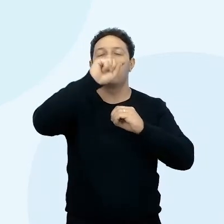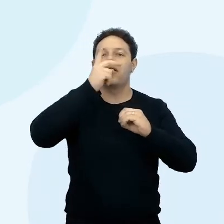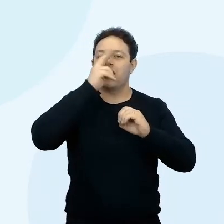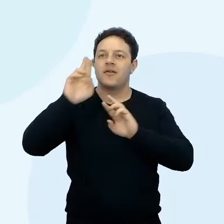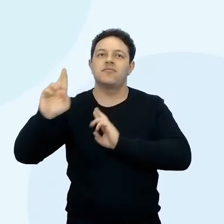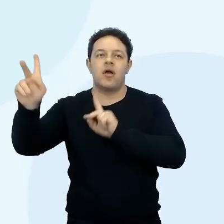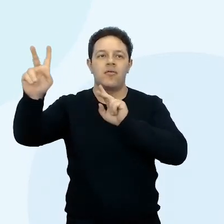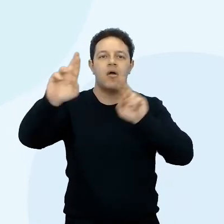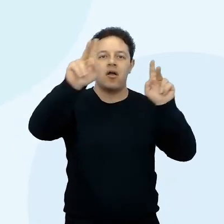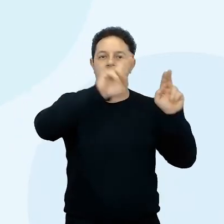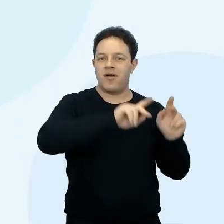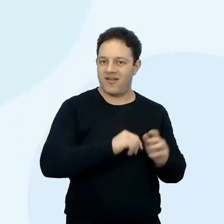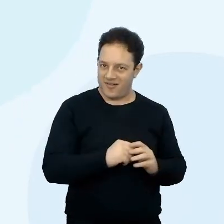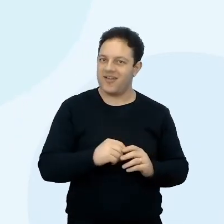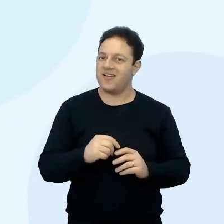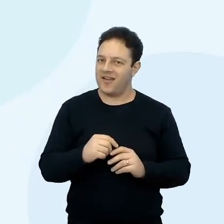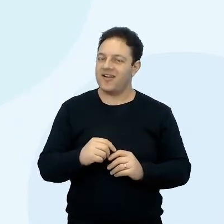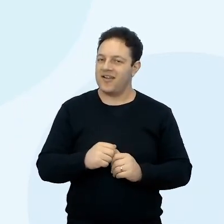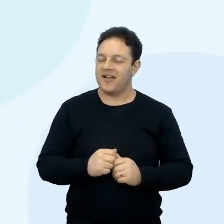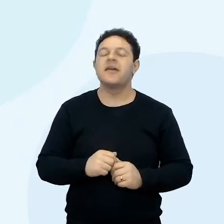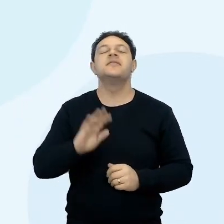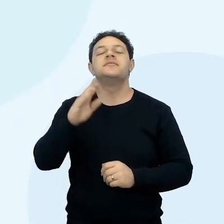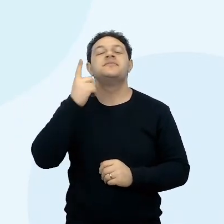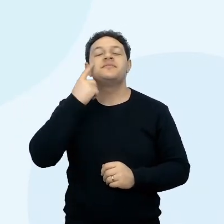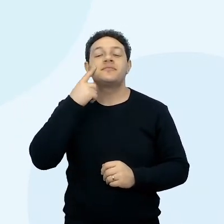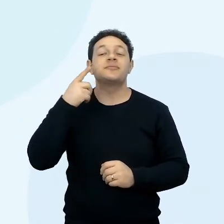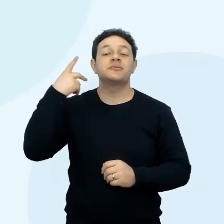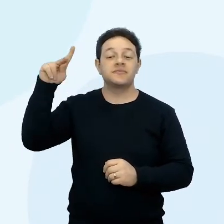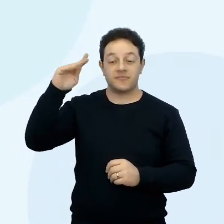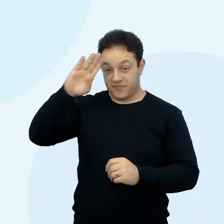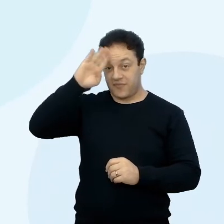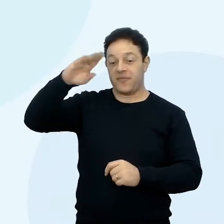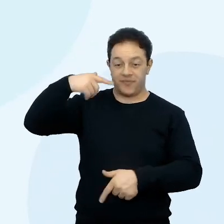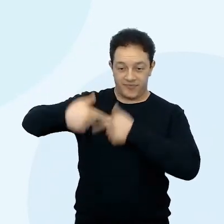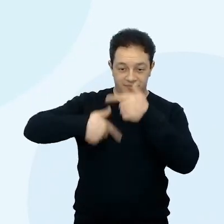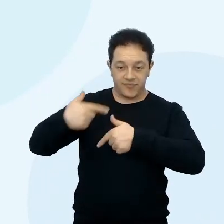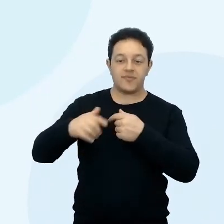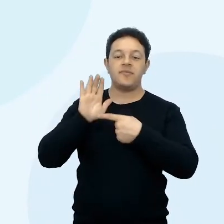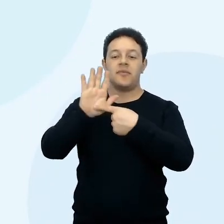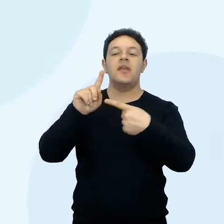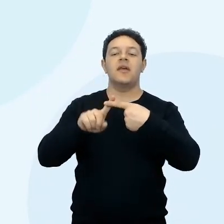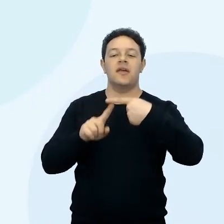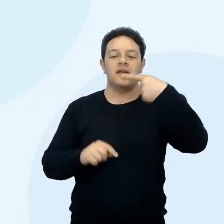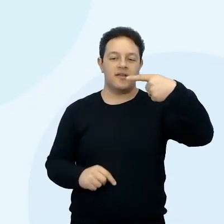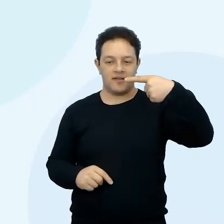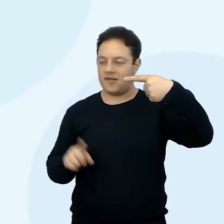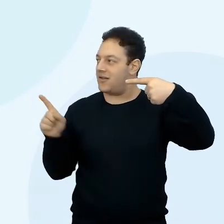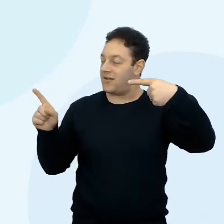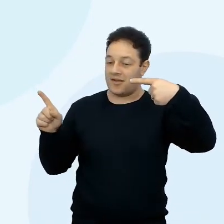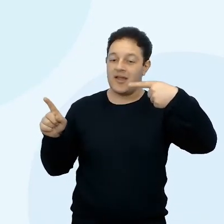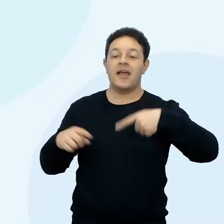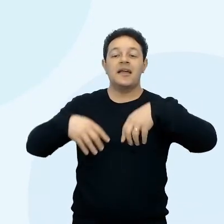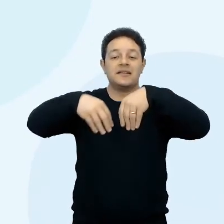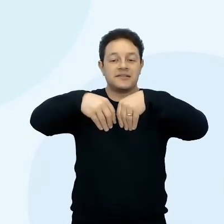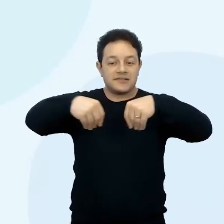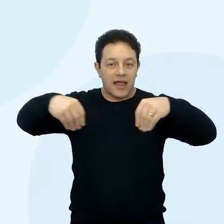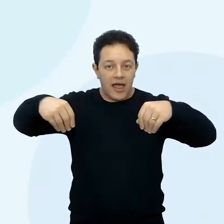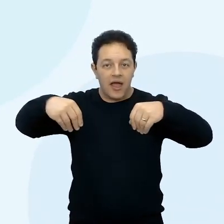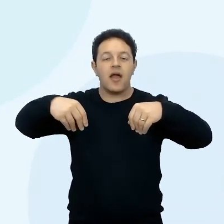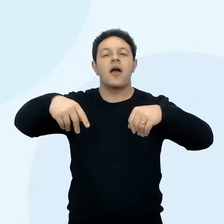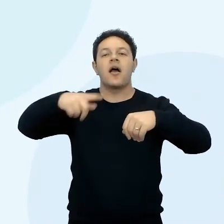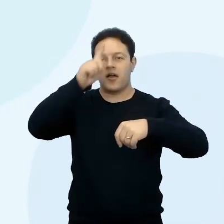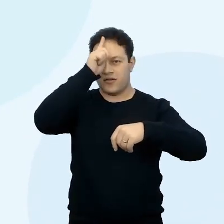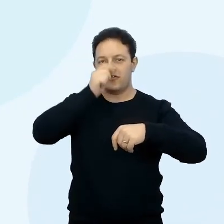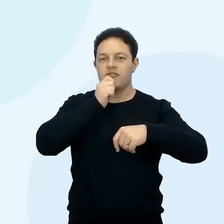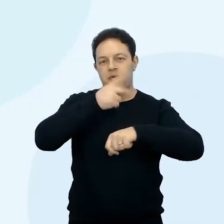brasileiras vivem. Vamos falar aqui sobre as principais obras do Valtinho. O Terra Estrangeira,